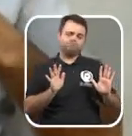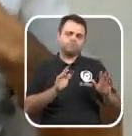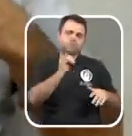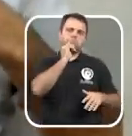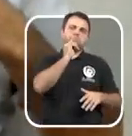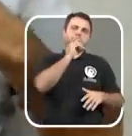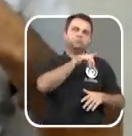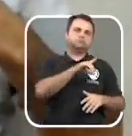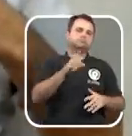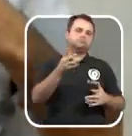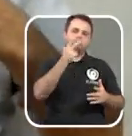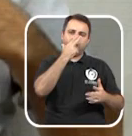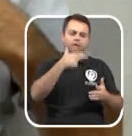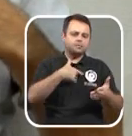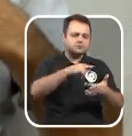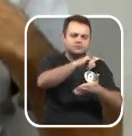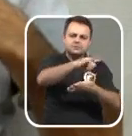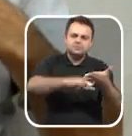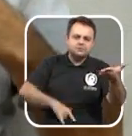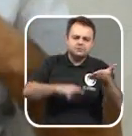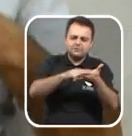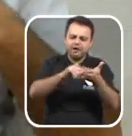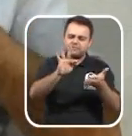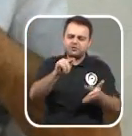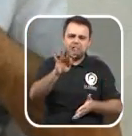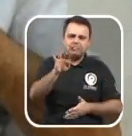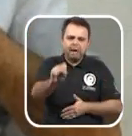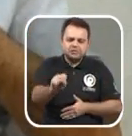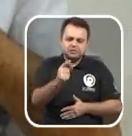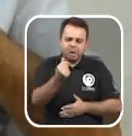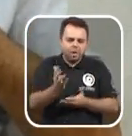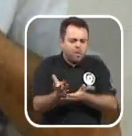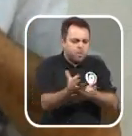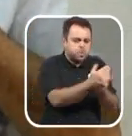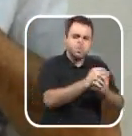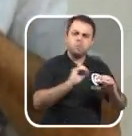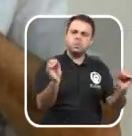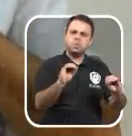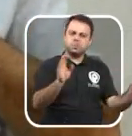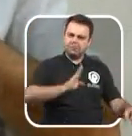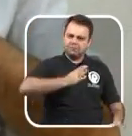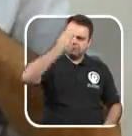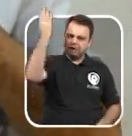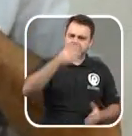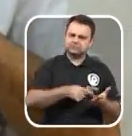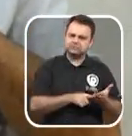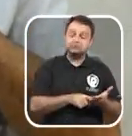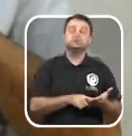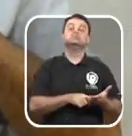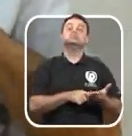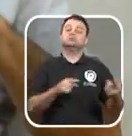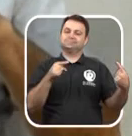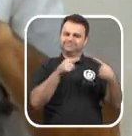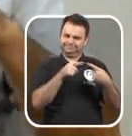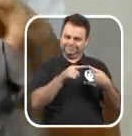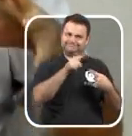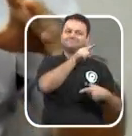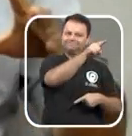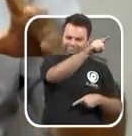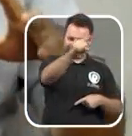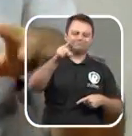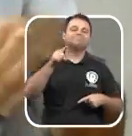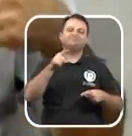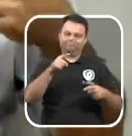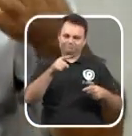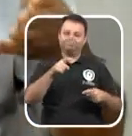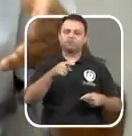teve ali falsificação de guia de FGTS, não recolhimento do FGTS do trabalhador, aí ela entra. Por isso que nós levamos lá. Nós